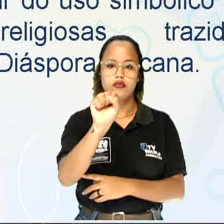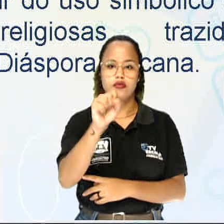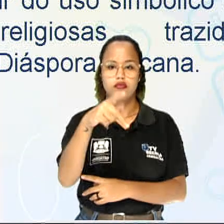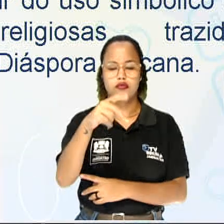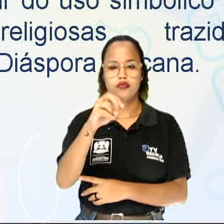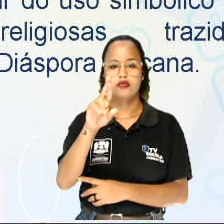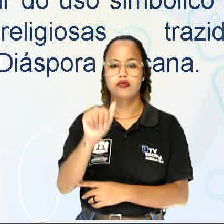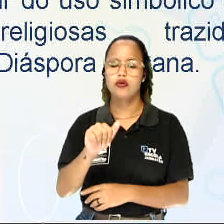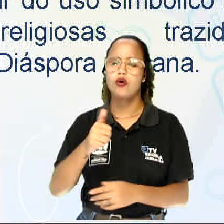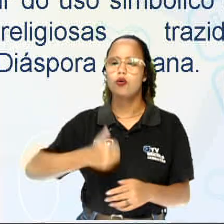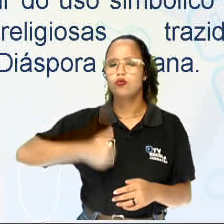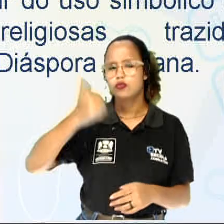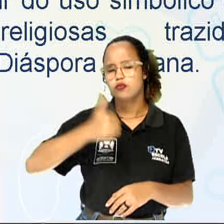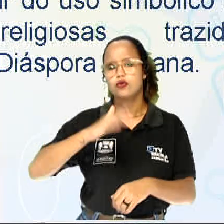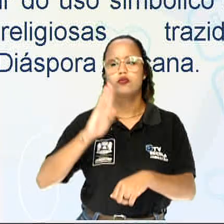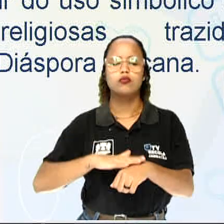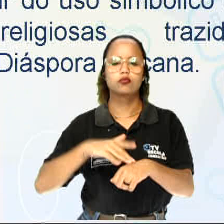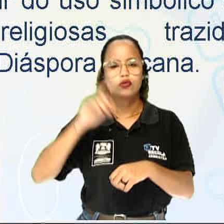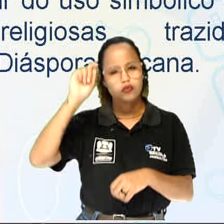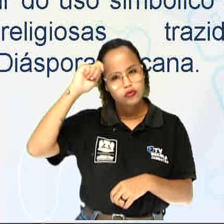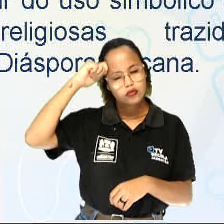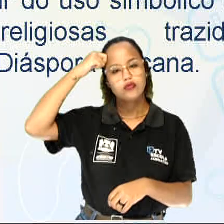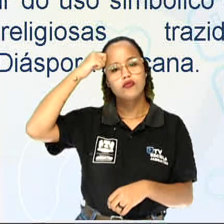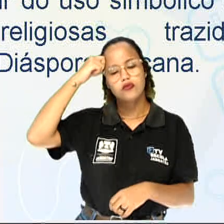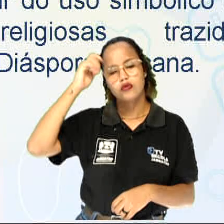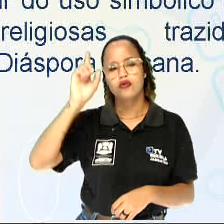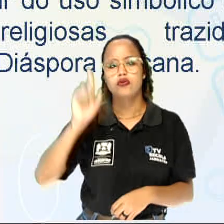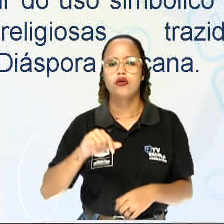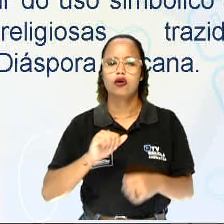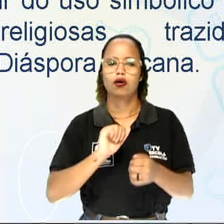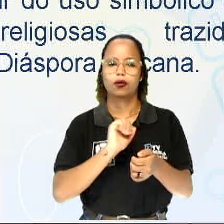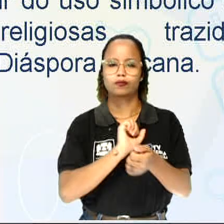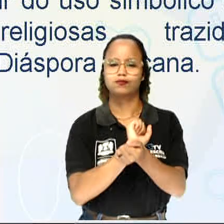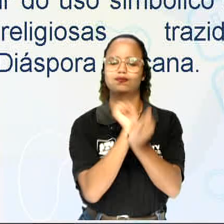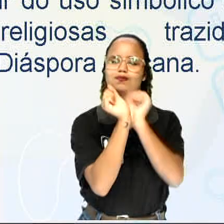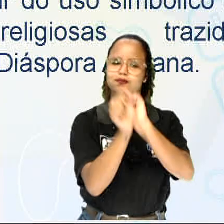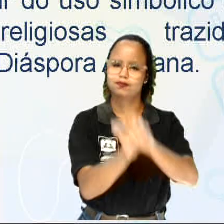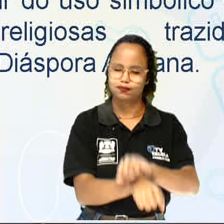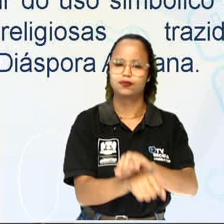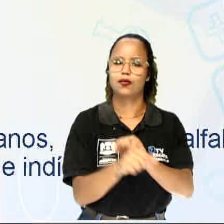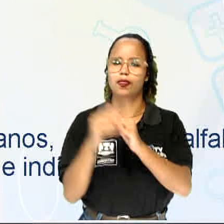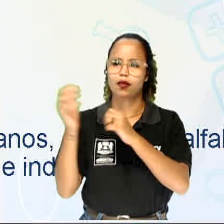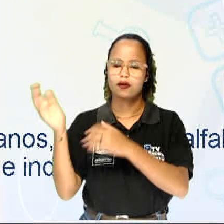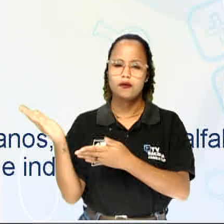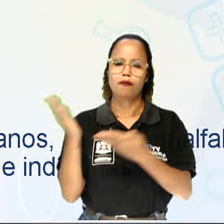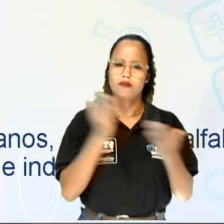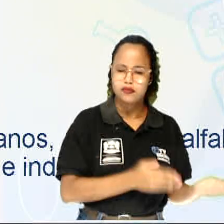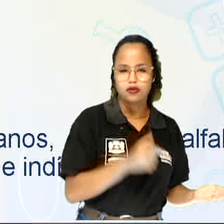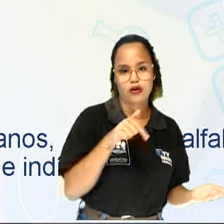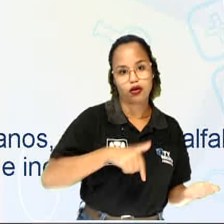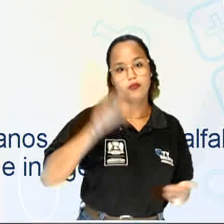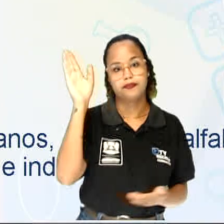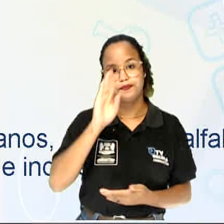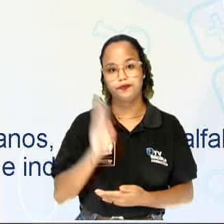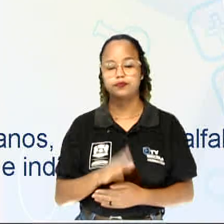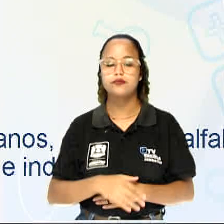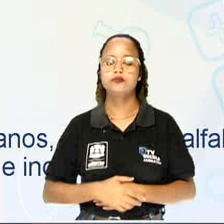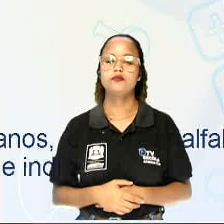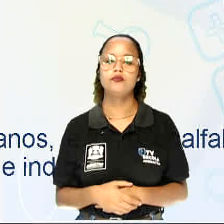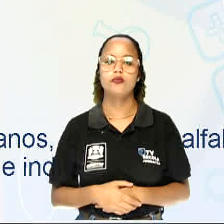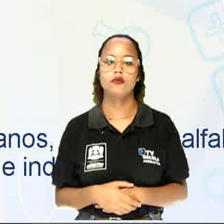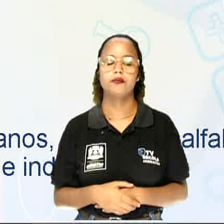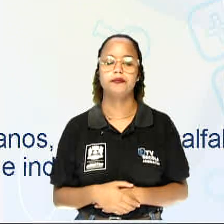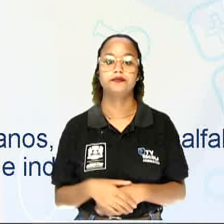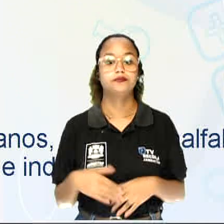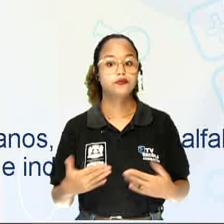primeiro momento em que os africanos são aprisionados e trazidos à força para o Brasil, certo? Bom, como eu